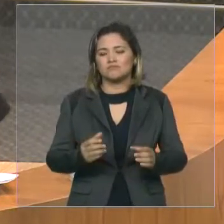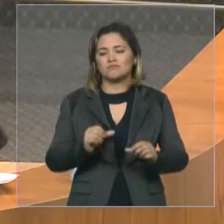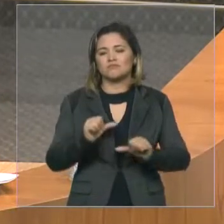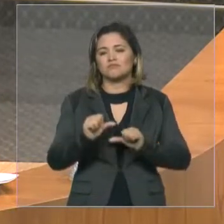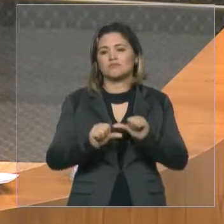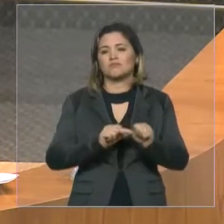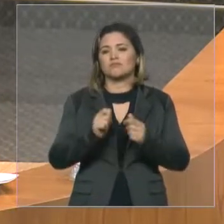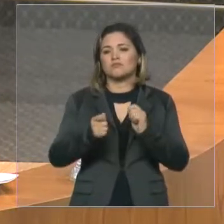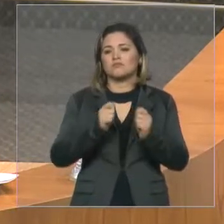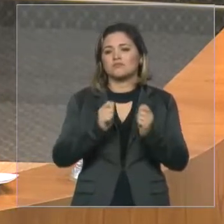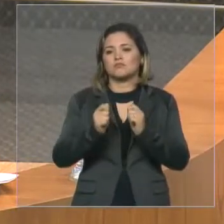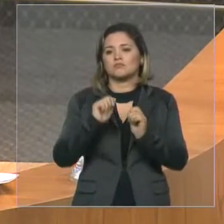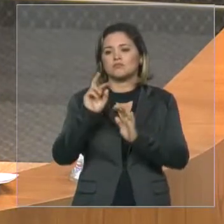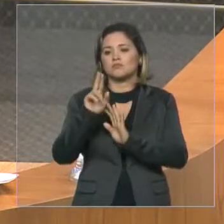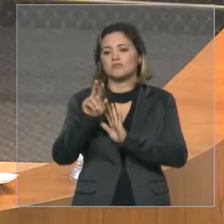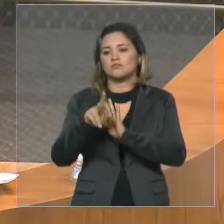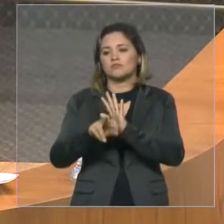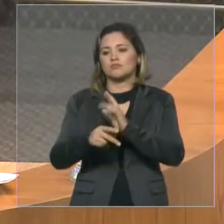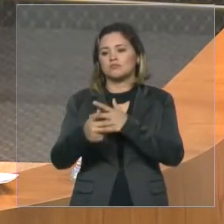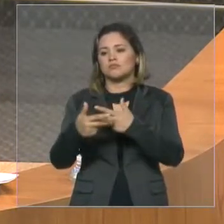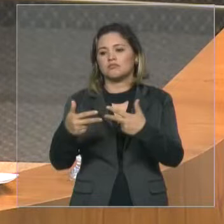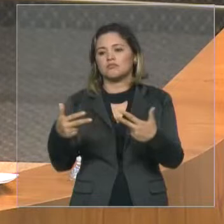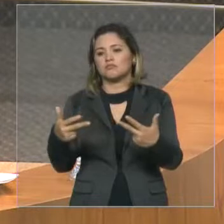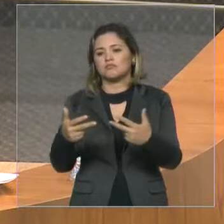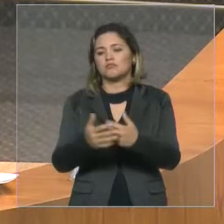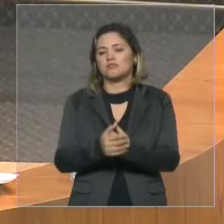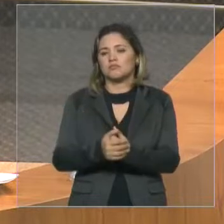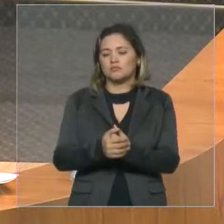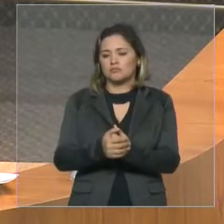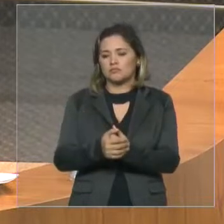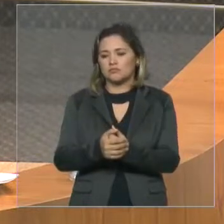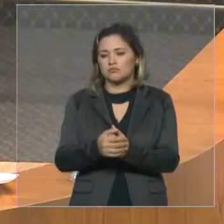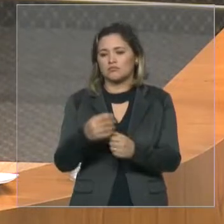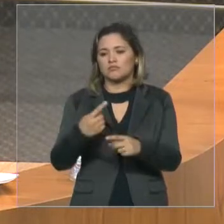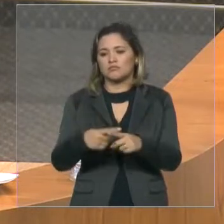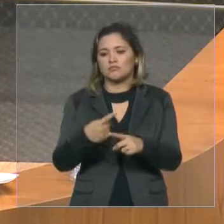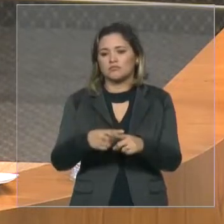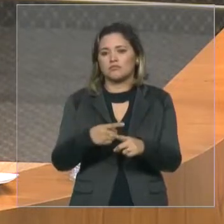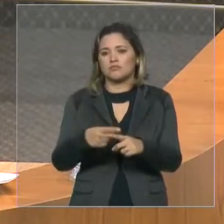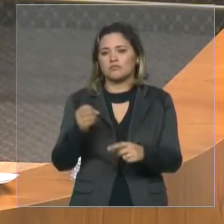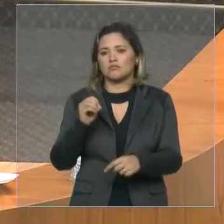que as bianas de São José de Ribamar precisam ser controladas, uma coisa secular,